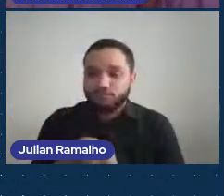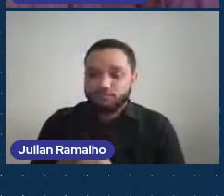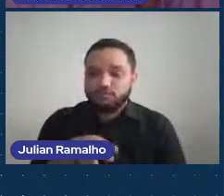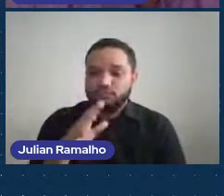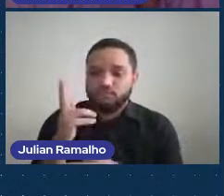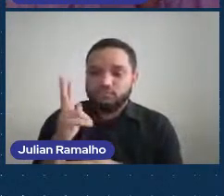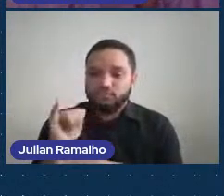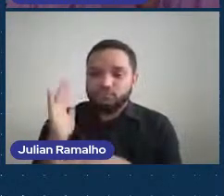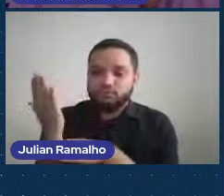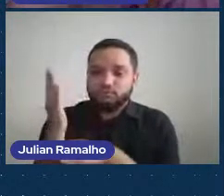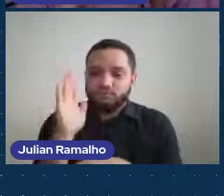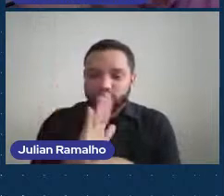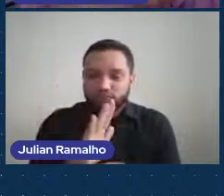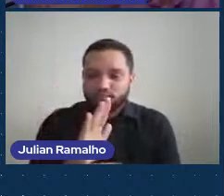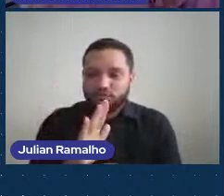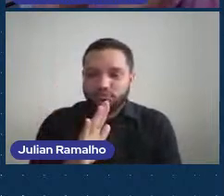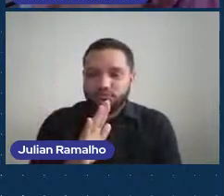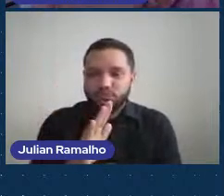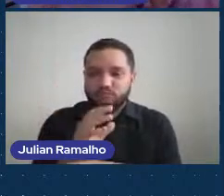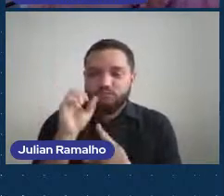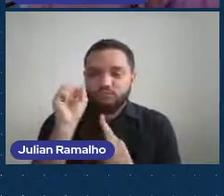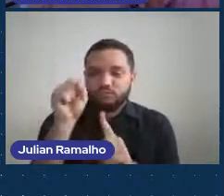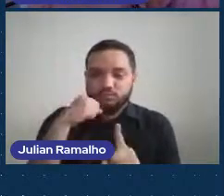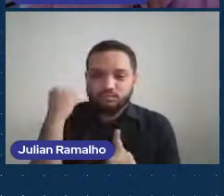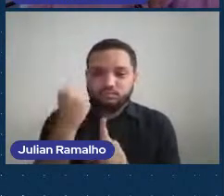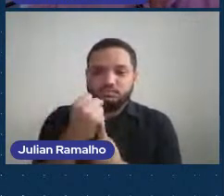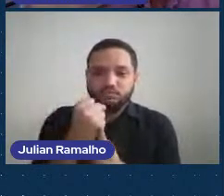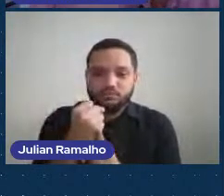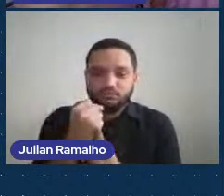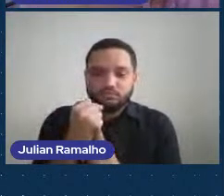benefício social para